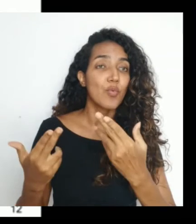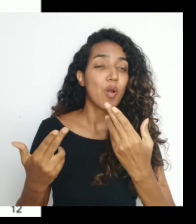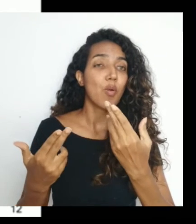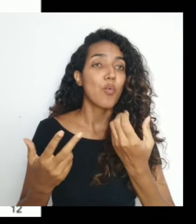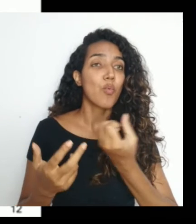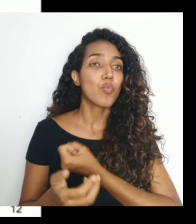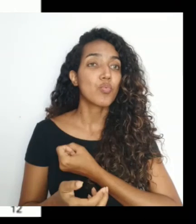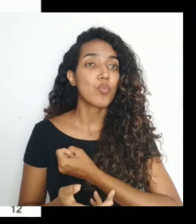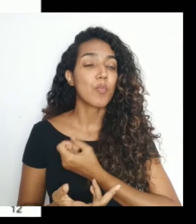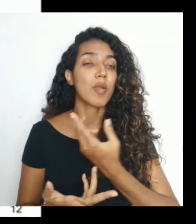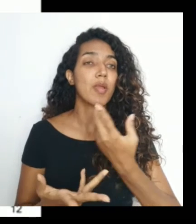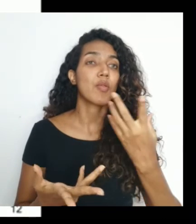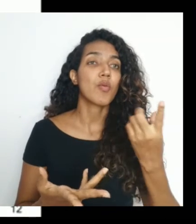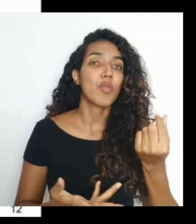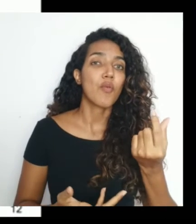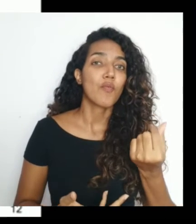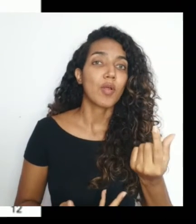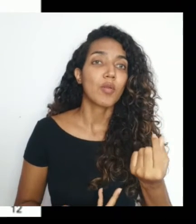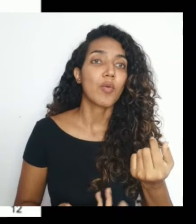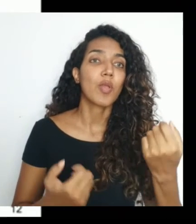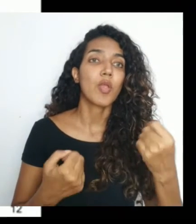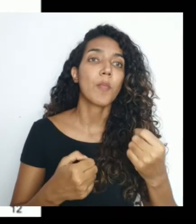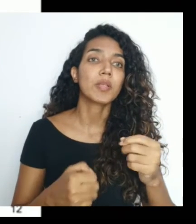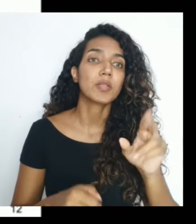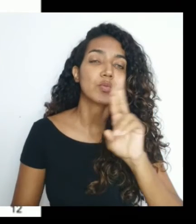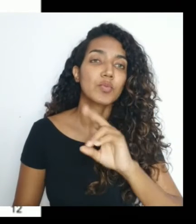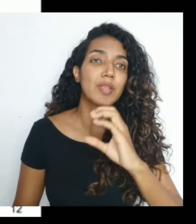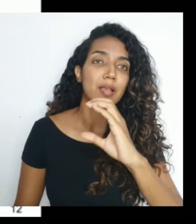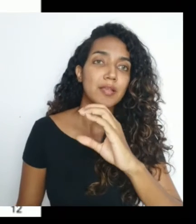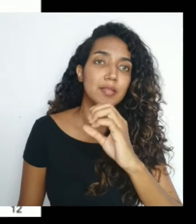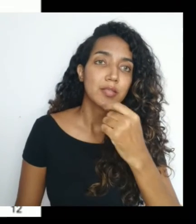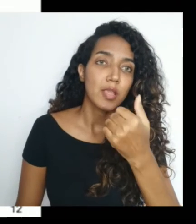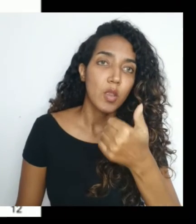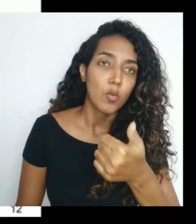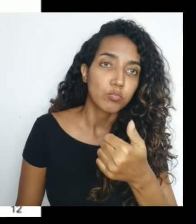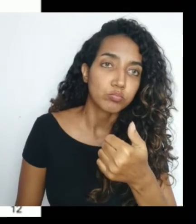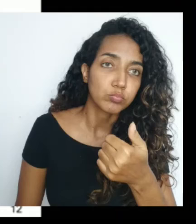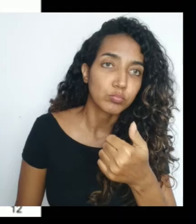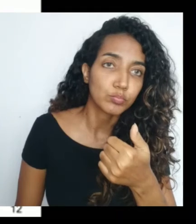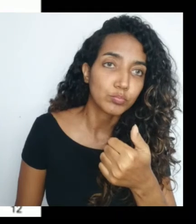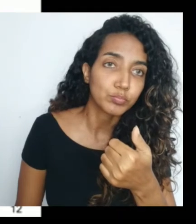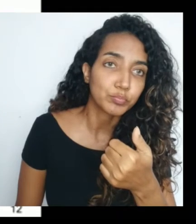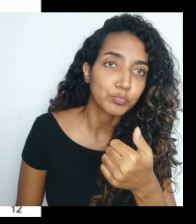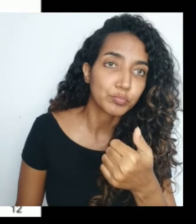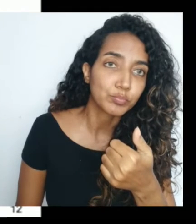usar C1.equals C2, e esse método